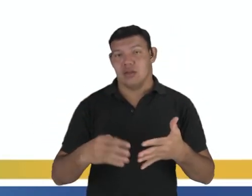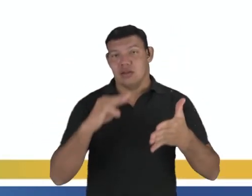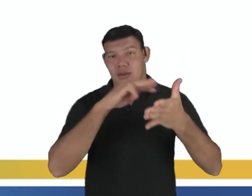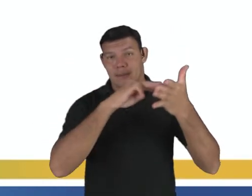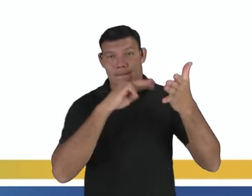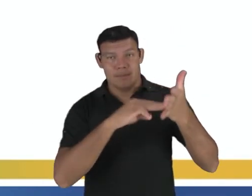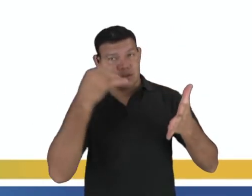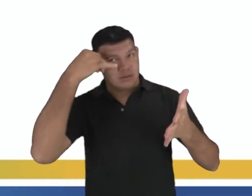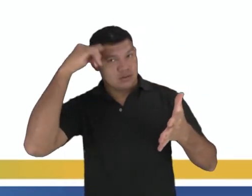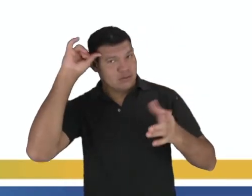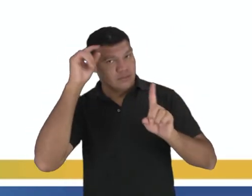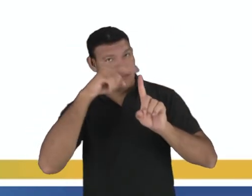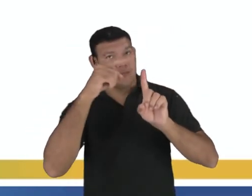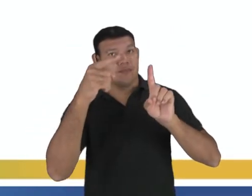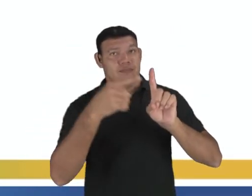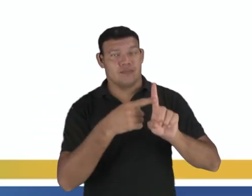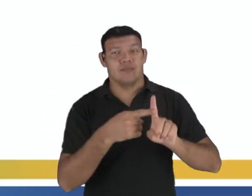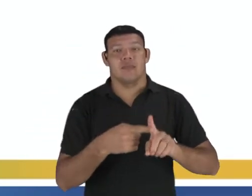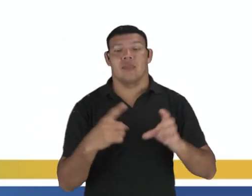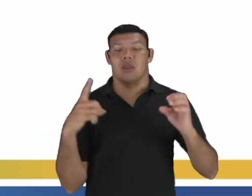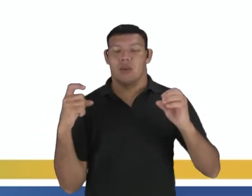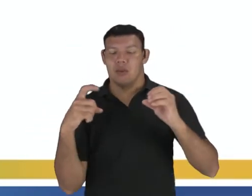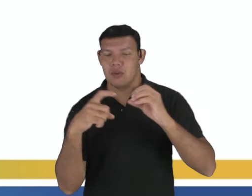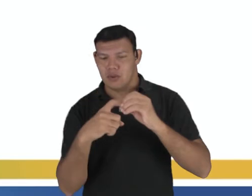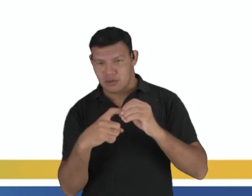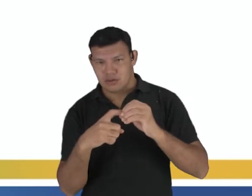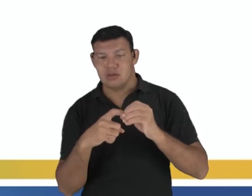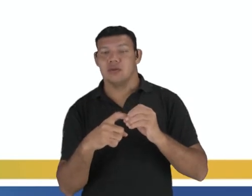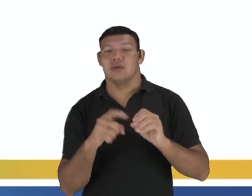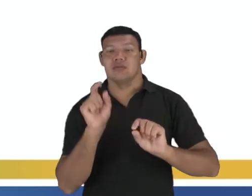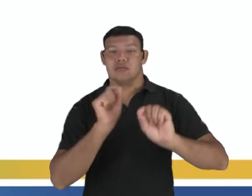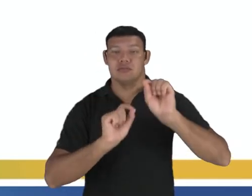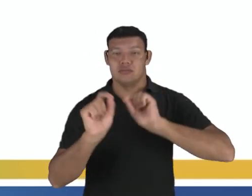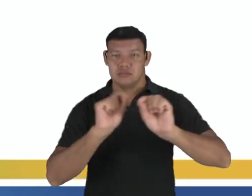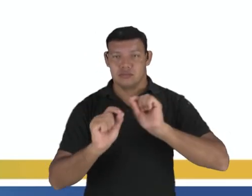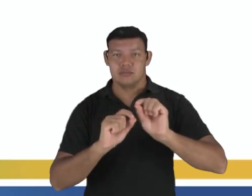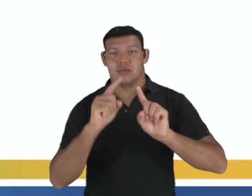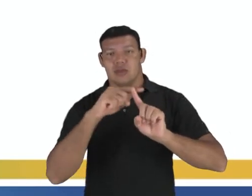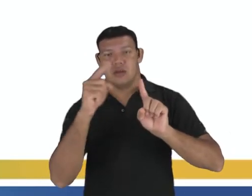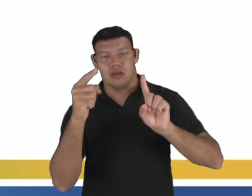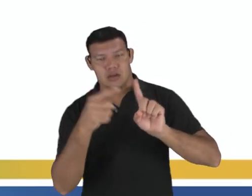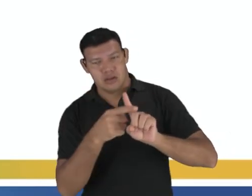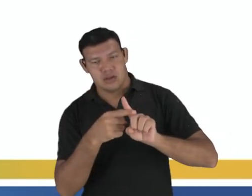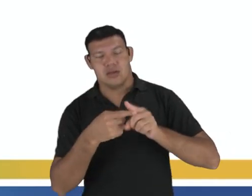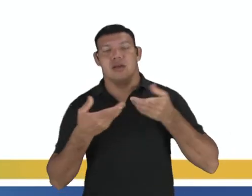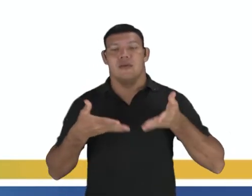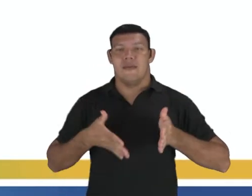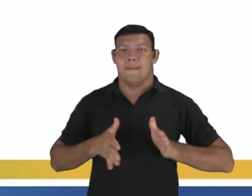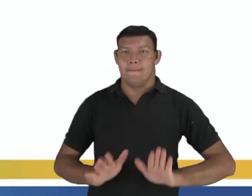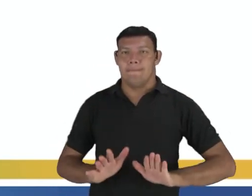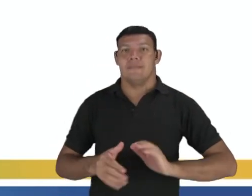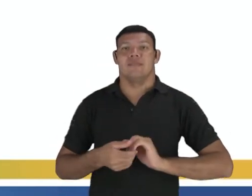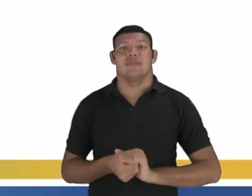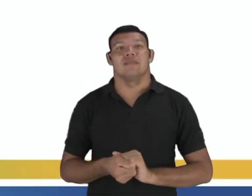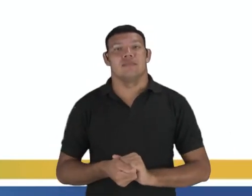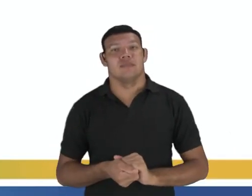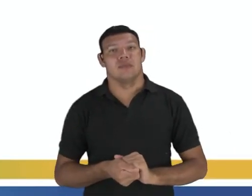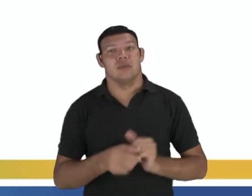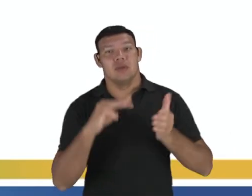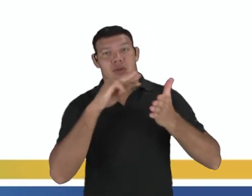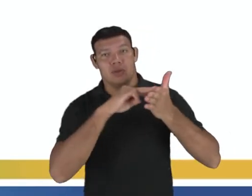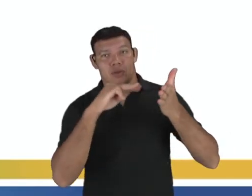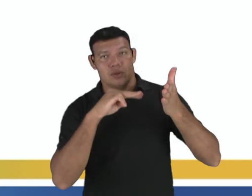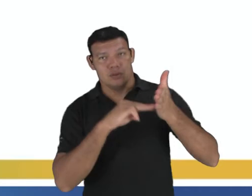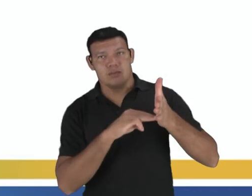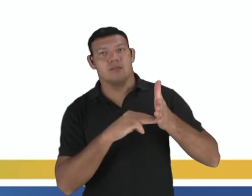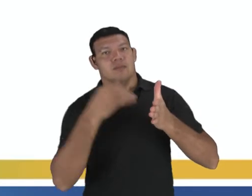e contraceptivos então nós falamos aí da fecundação que que a fecundação né a gravidez do parto tá os métodos